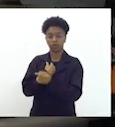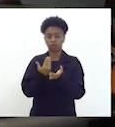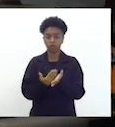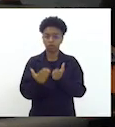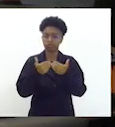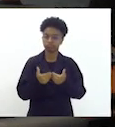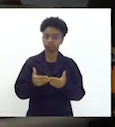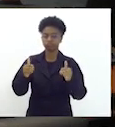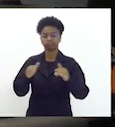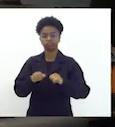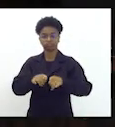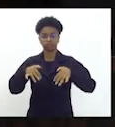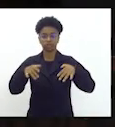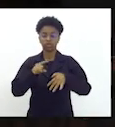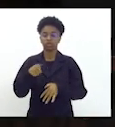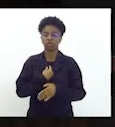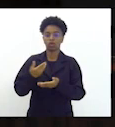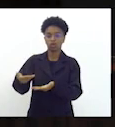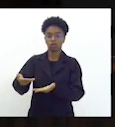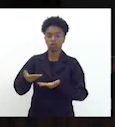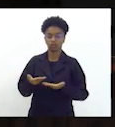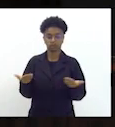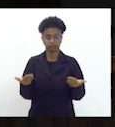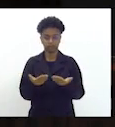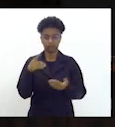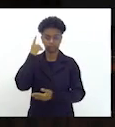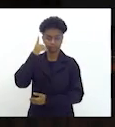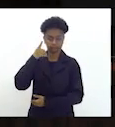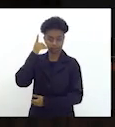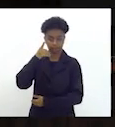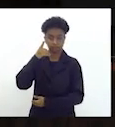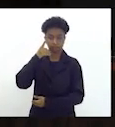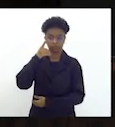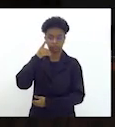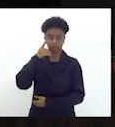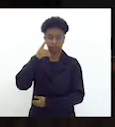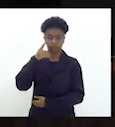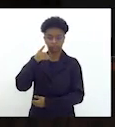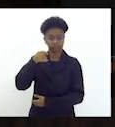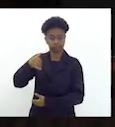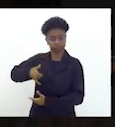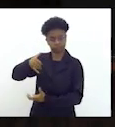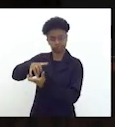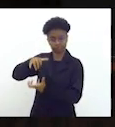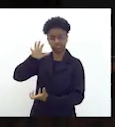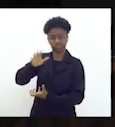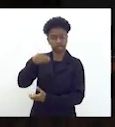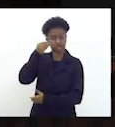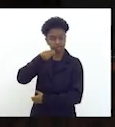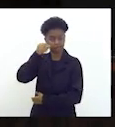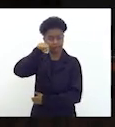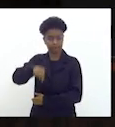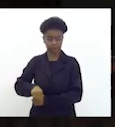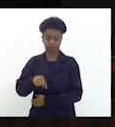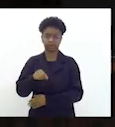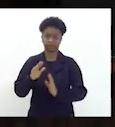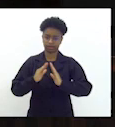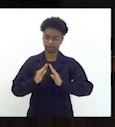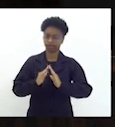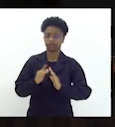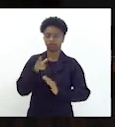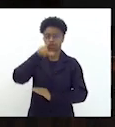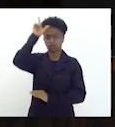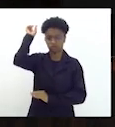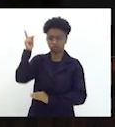sessão a presidência convida o deputado decano desta casa Deputado Luiz